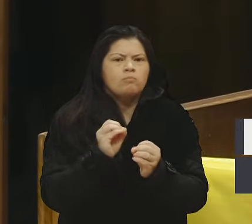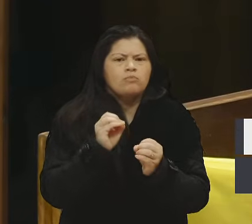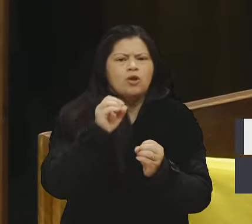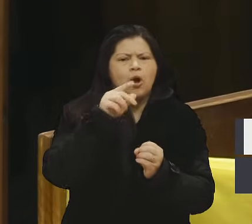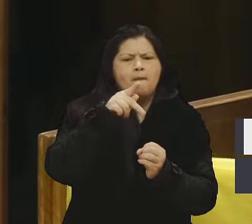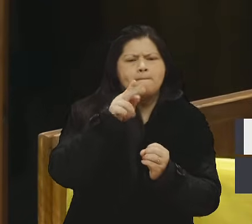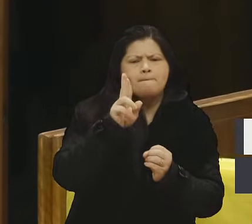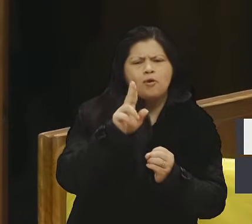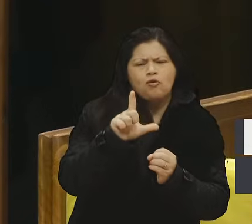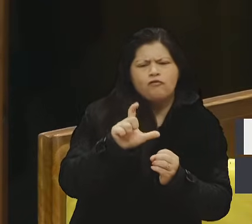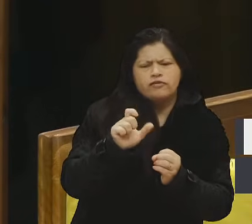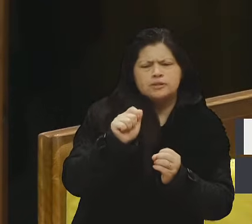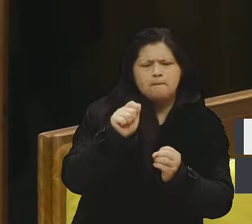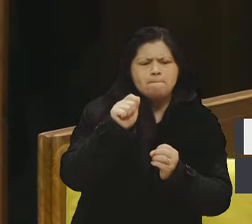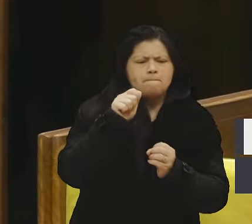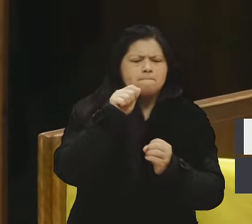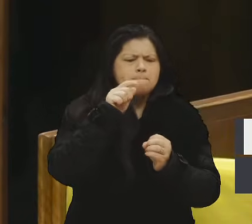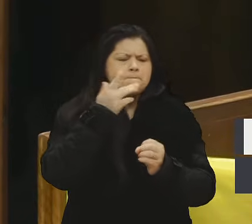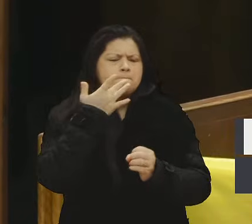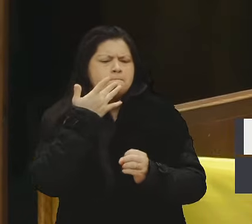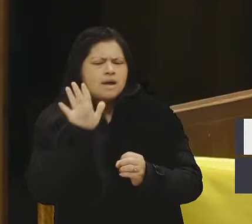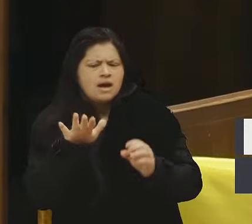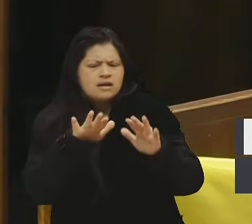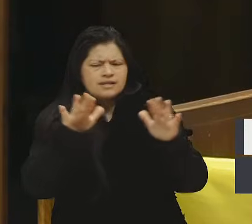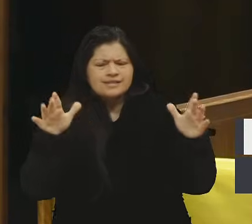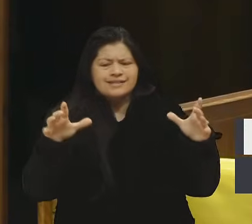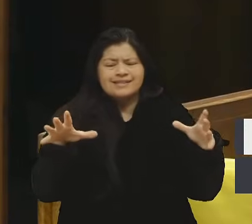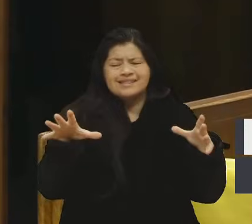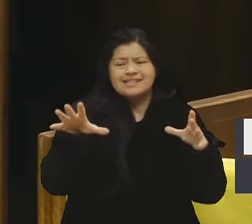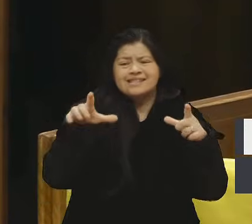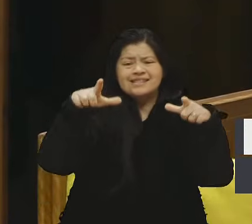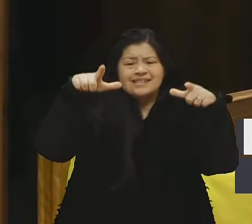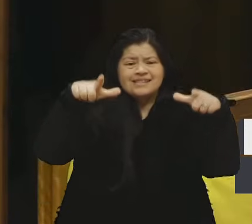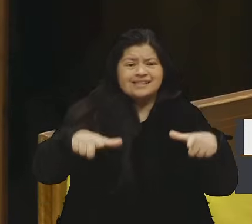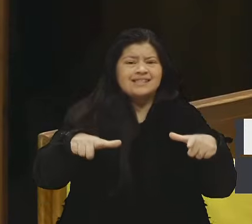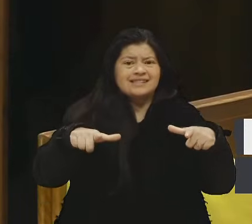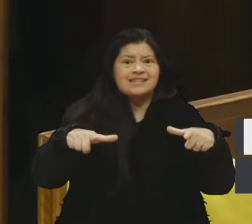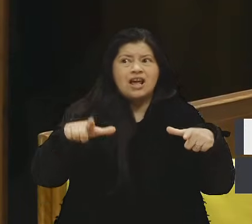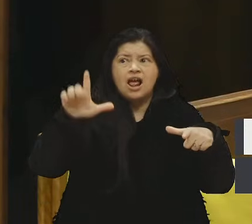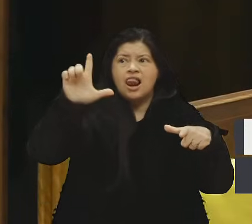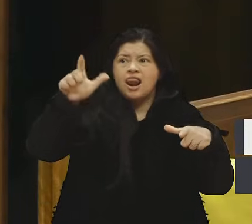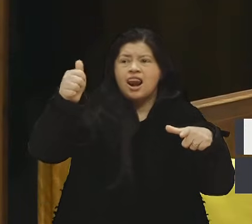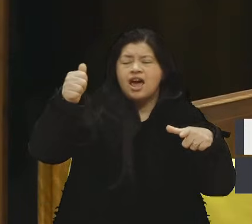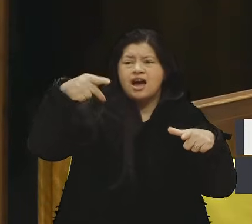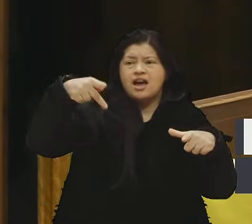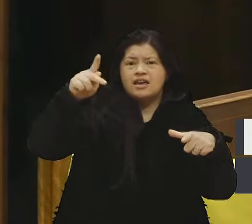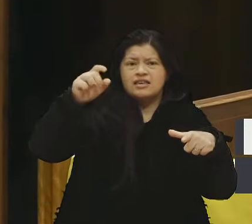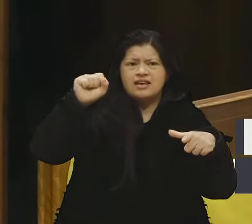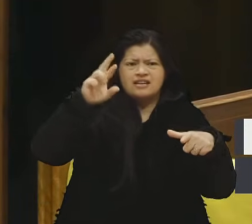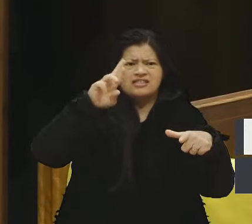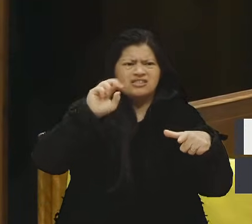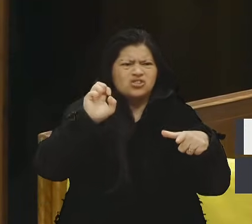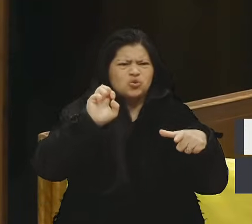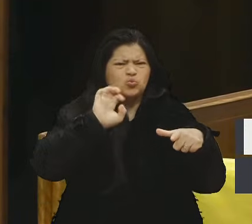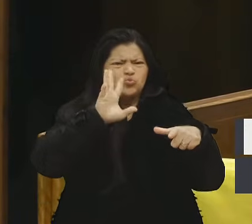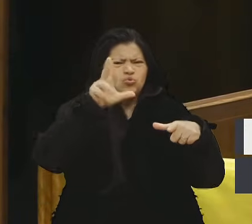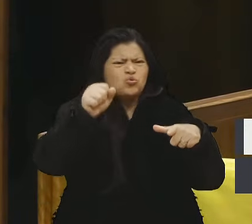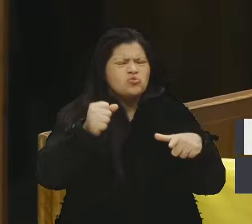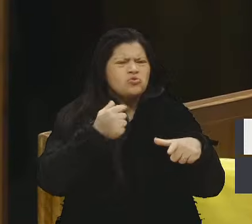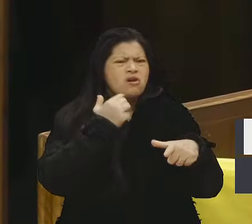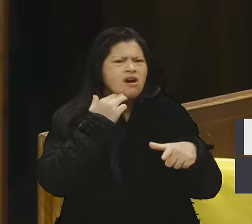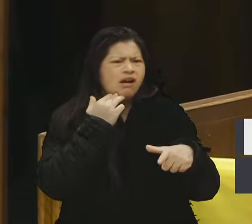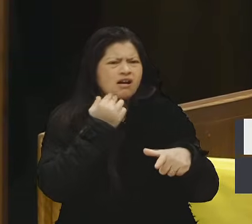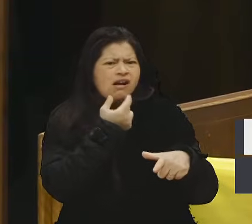branco, salas de descompressão, espaço maker, porque tudo era meio inglês, tudo era